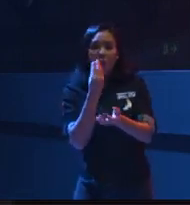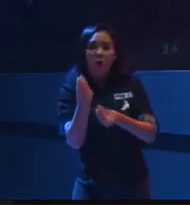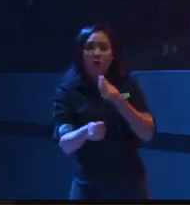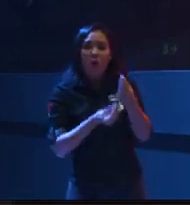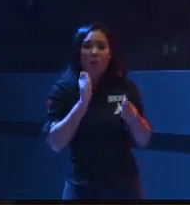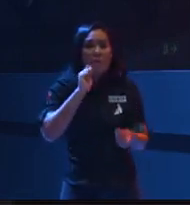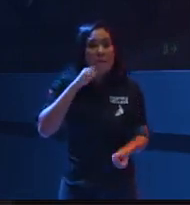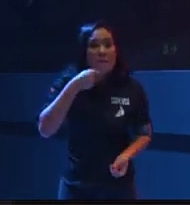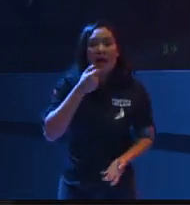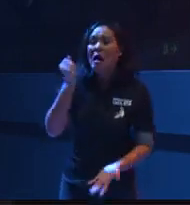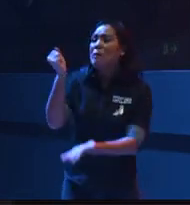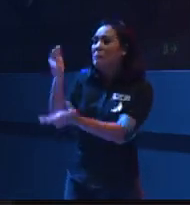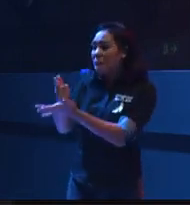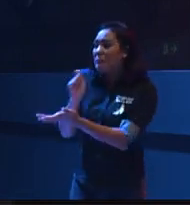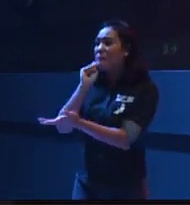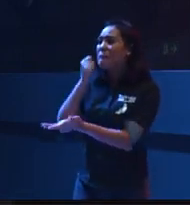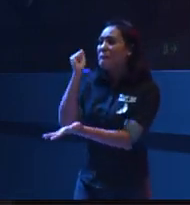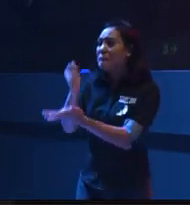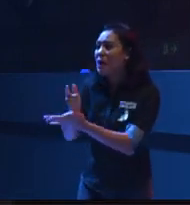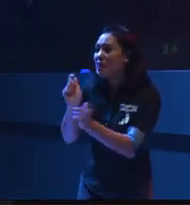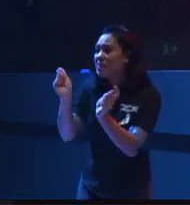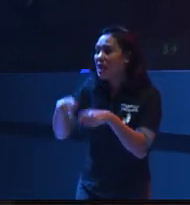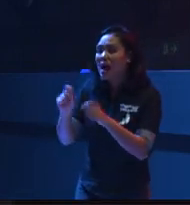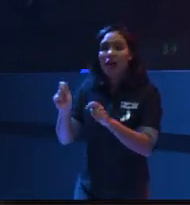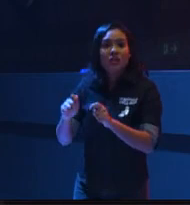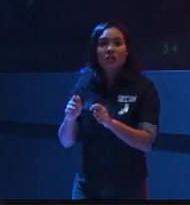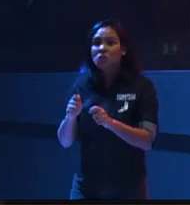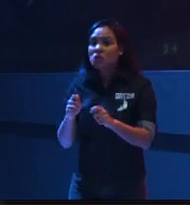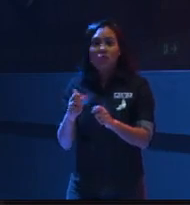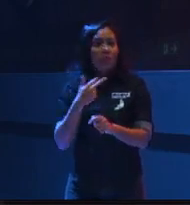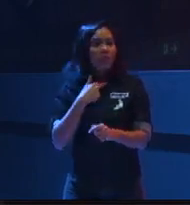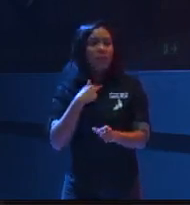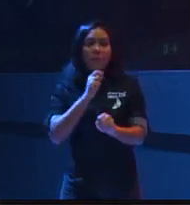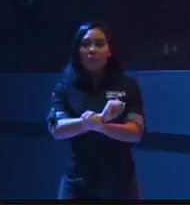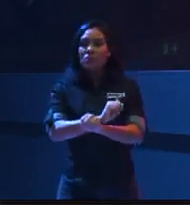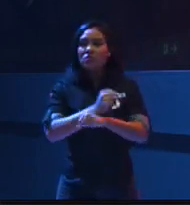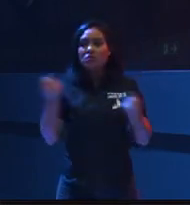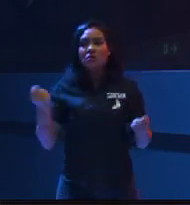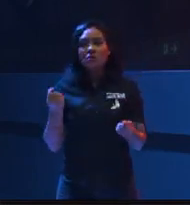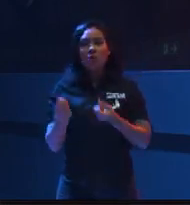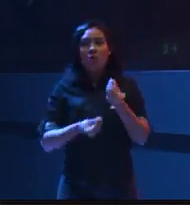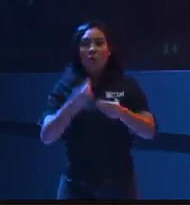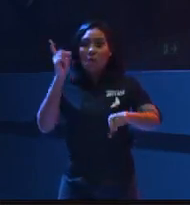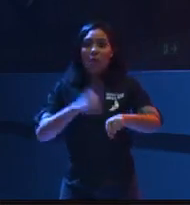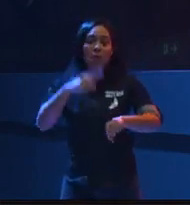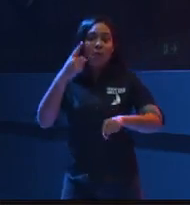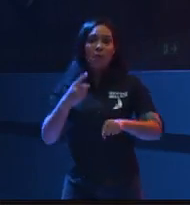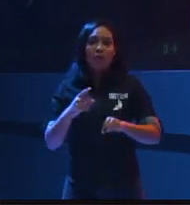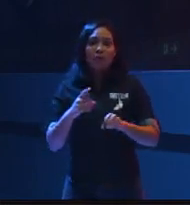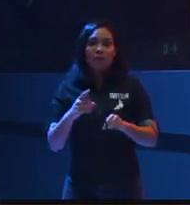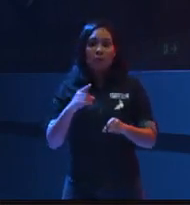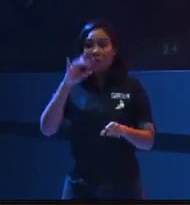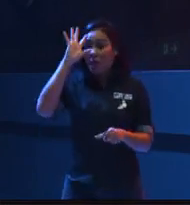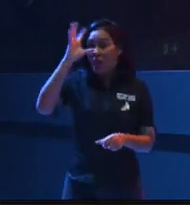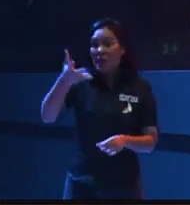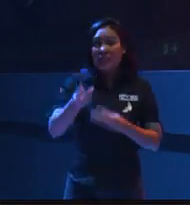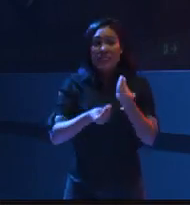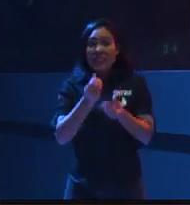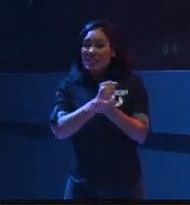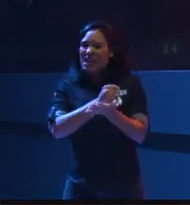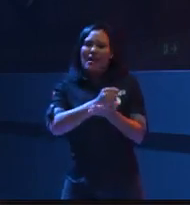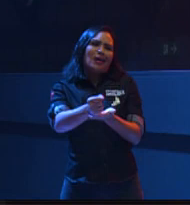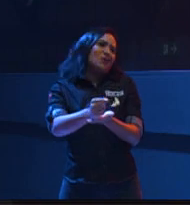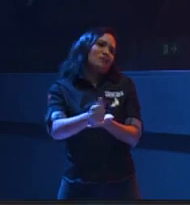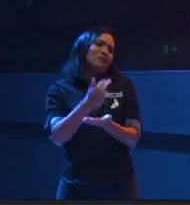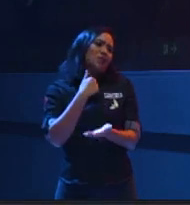suficiente para esse povo todo em cima da hora é uma coisa que parece sem solução mas Jesus estava lá